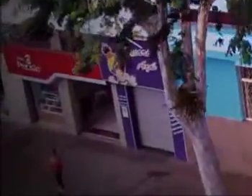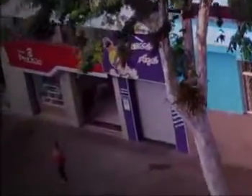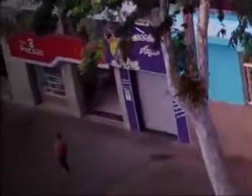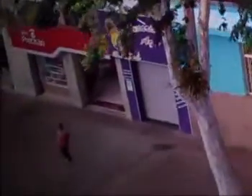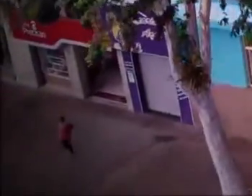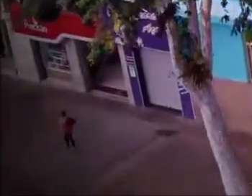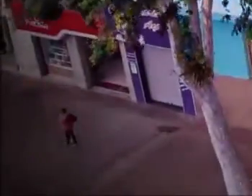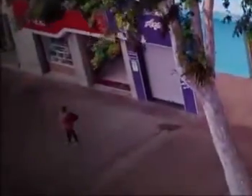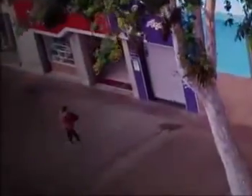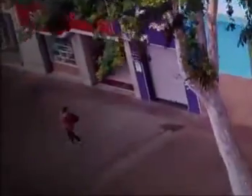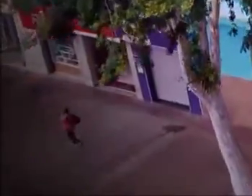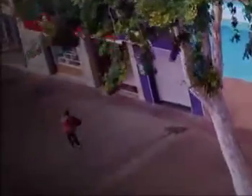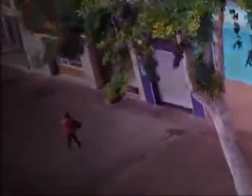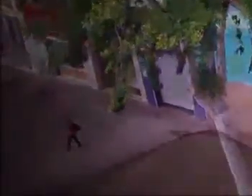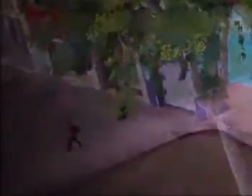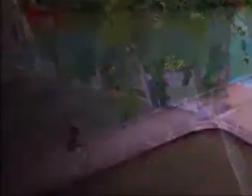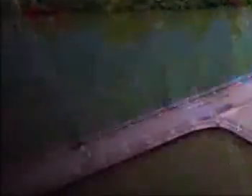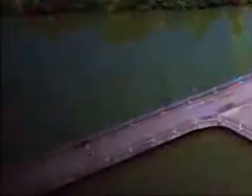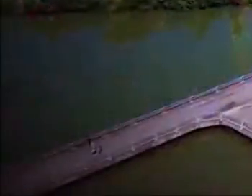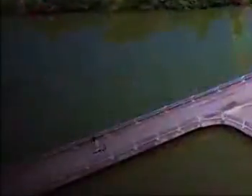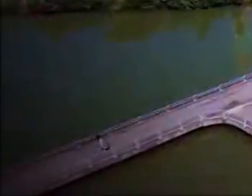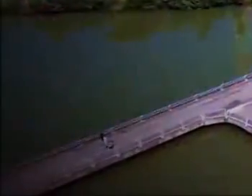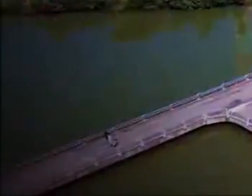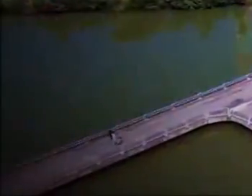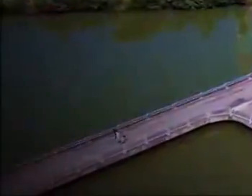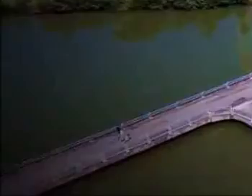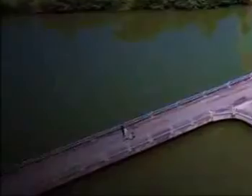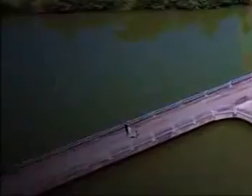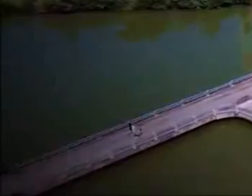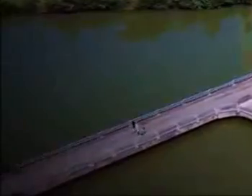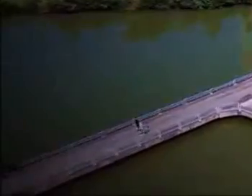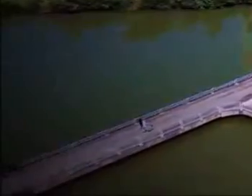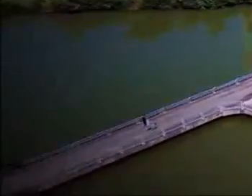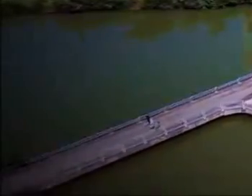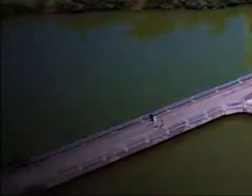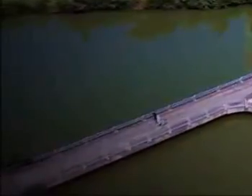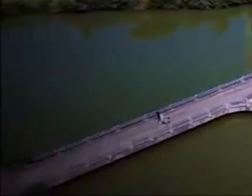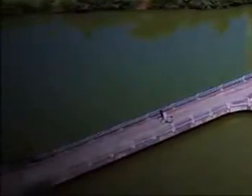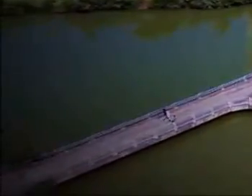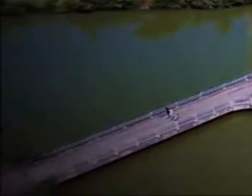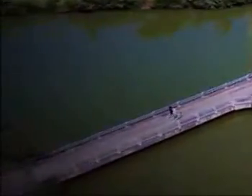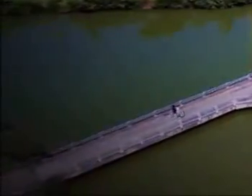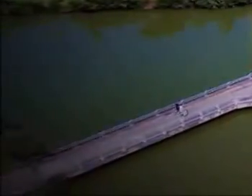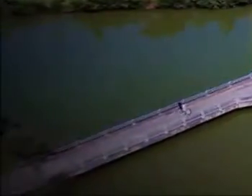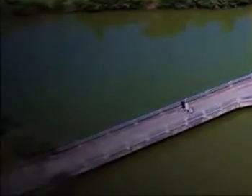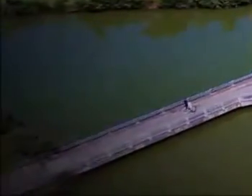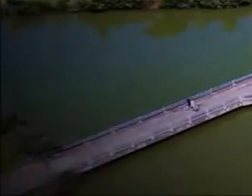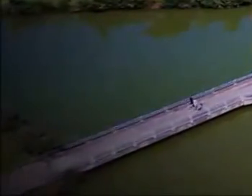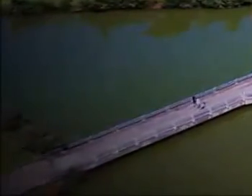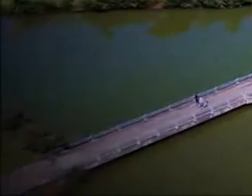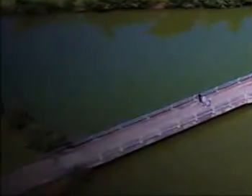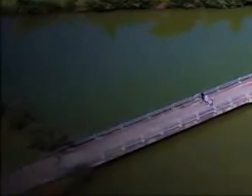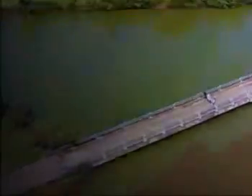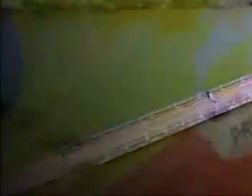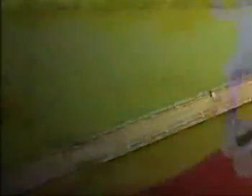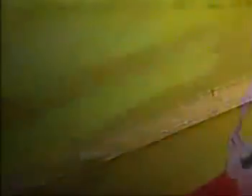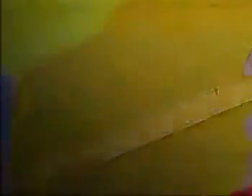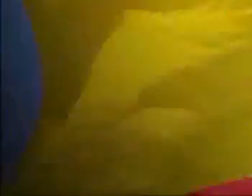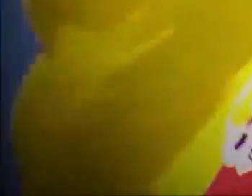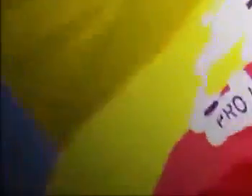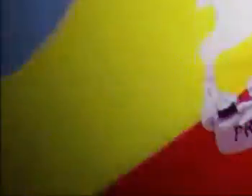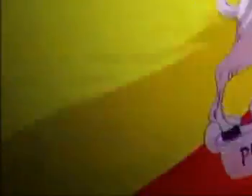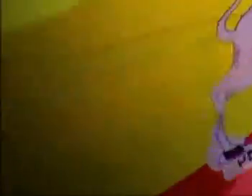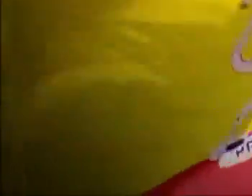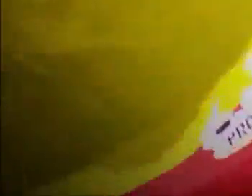morte terra dourada entre outras brilhas do Brasil a própria amada os brilhos